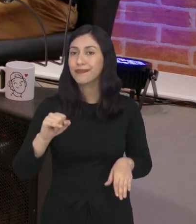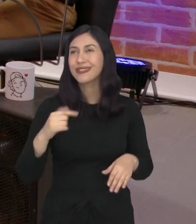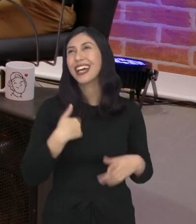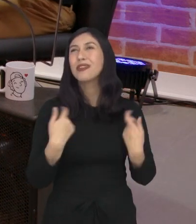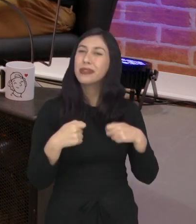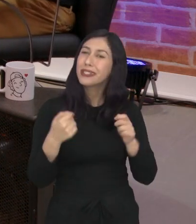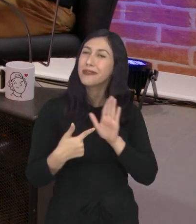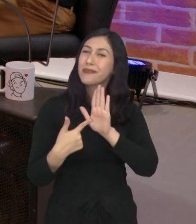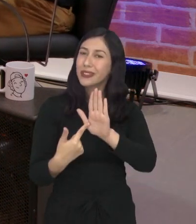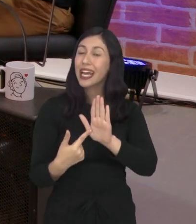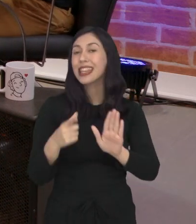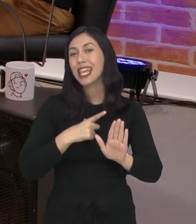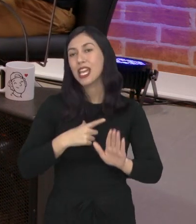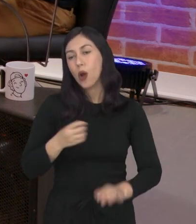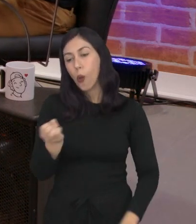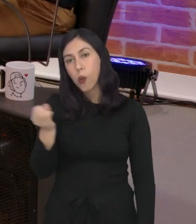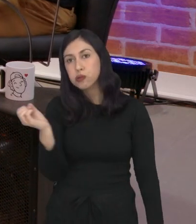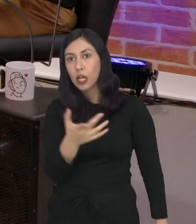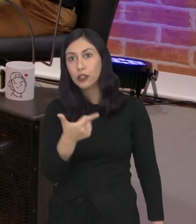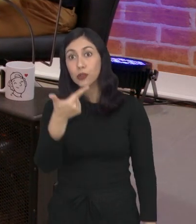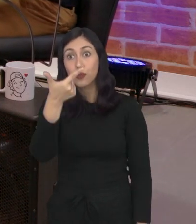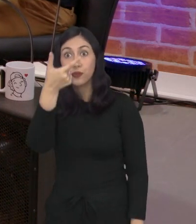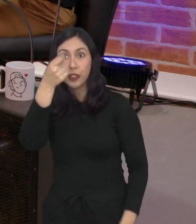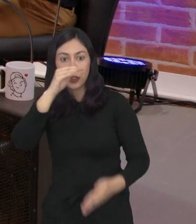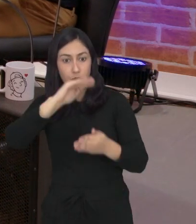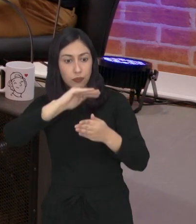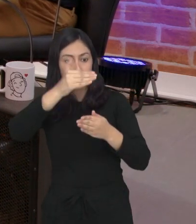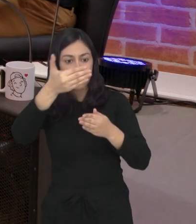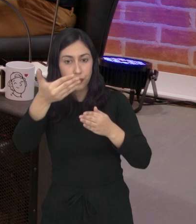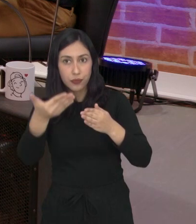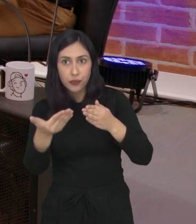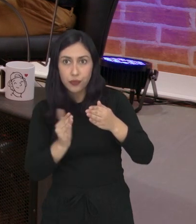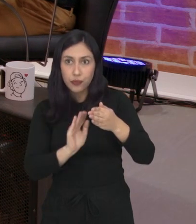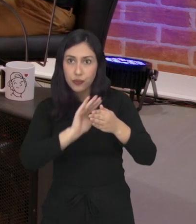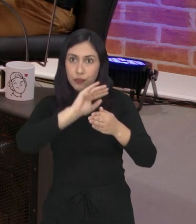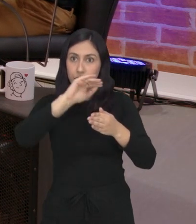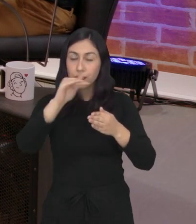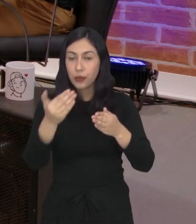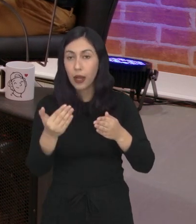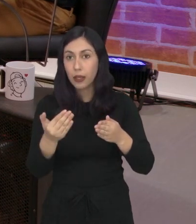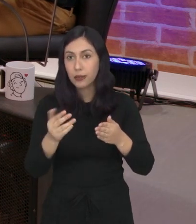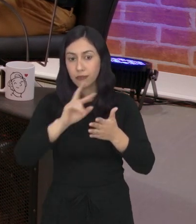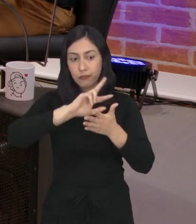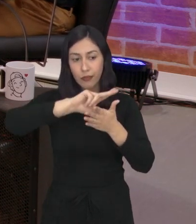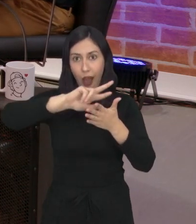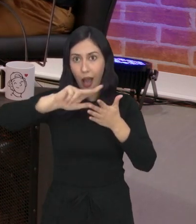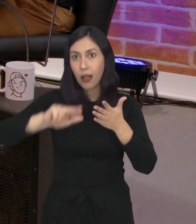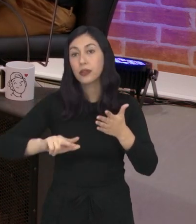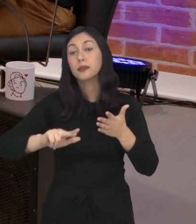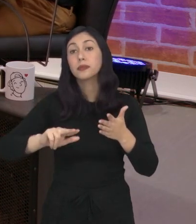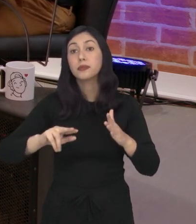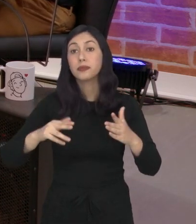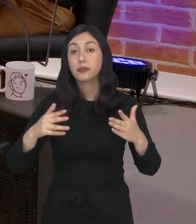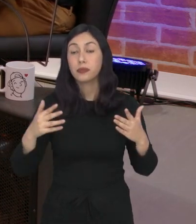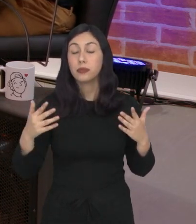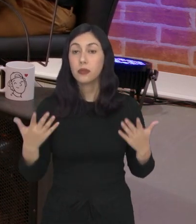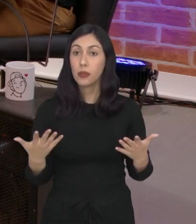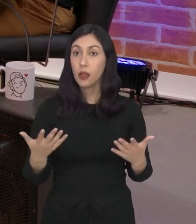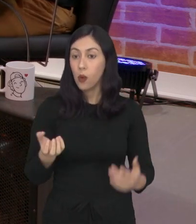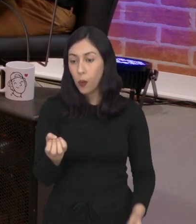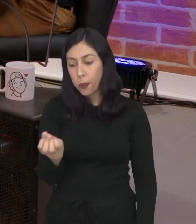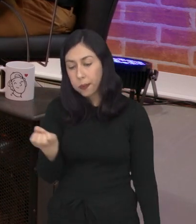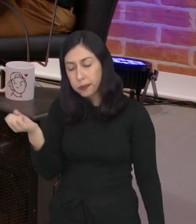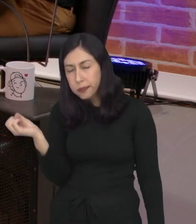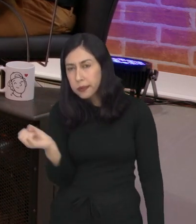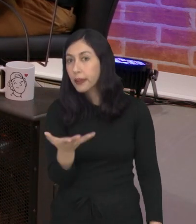trazido, que é um dado de 20 lados. Inclusive é muito legal que, muito clássico nos RPGs, esses dados de vários lados diferentes. O dado de